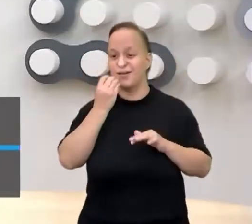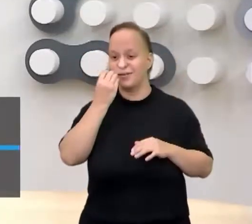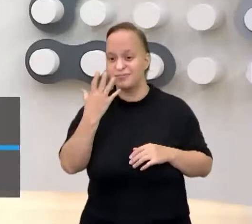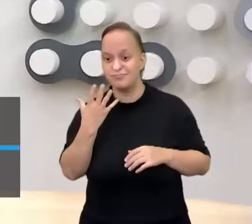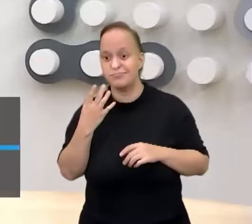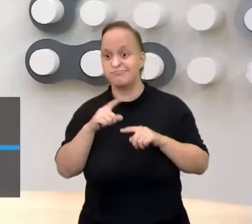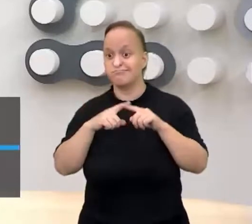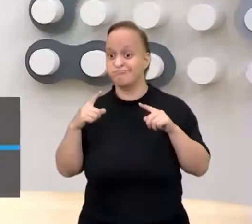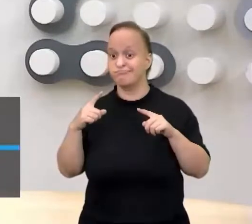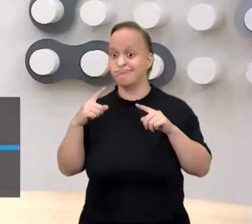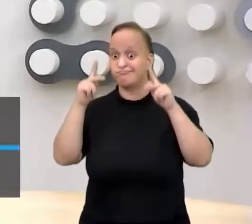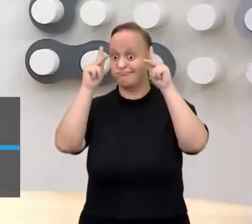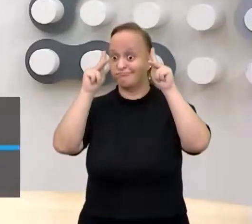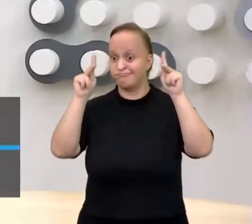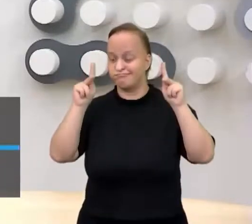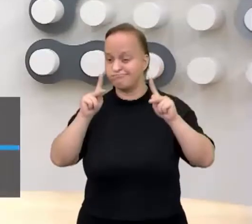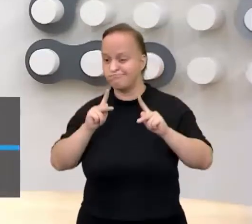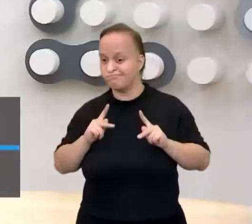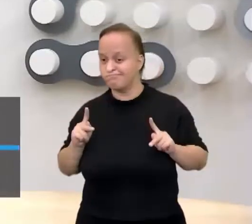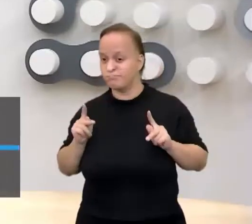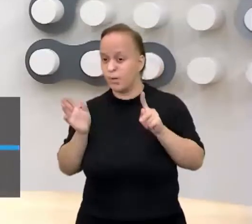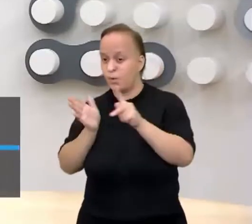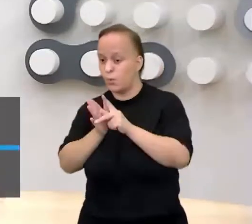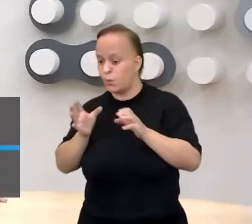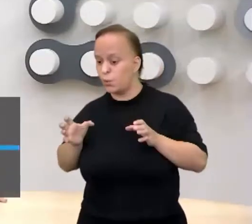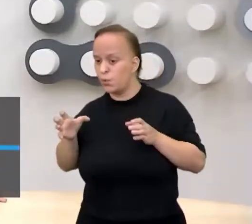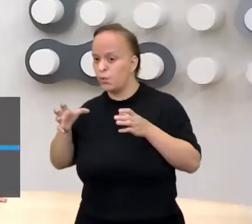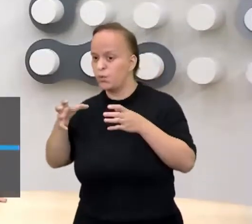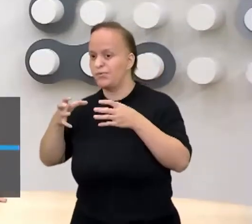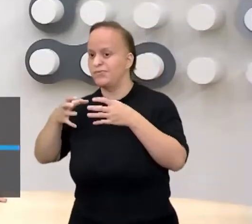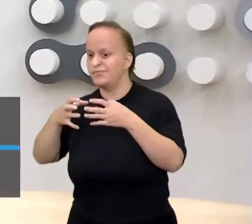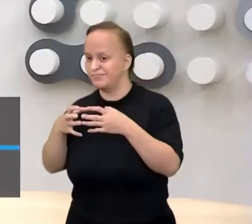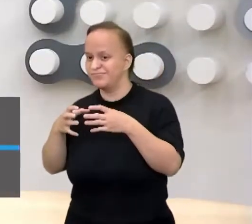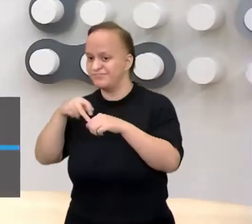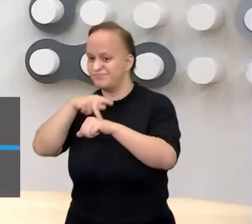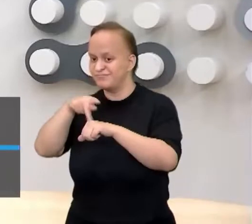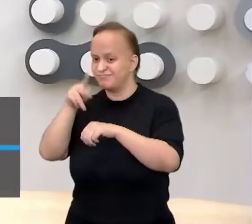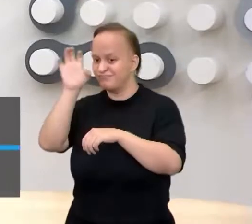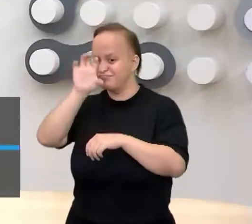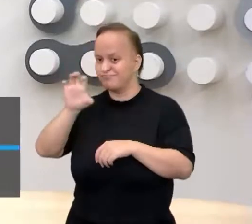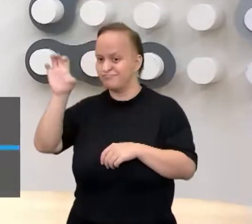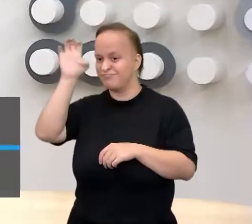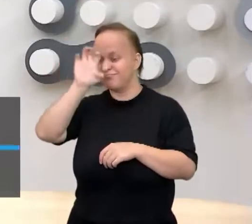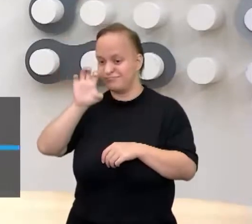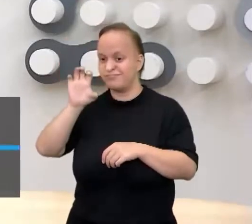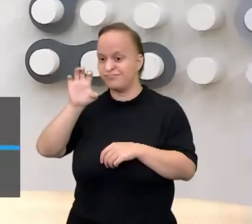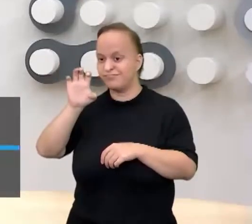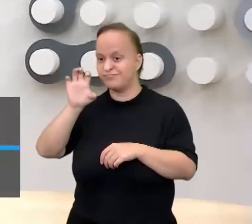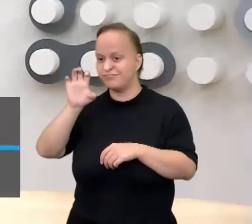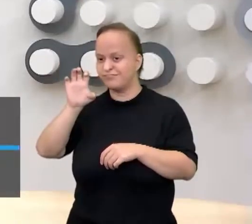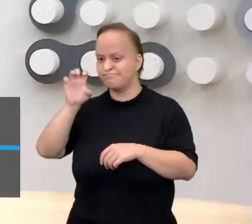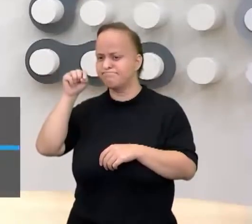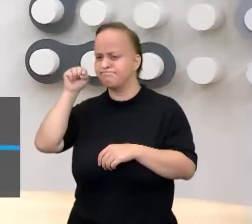paz ela era apenas para alguns grupos de indivíduos na Europa. Por quê? A gente tem que lembrar que na Europa